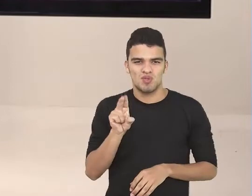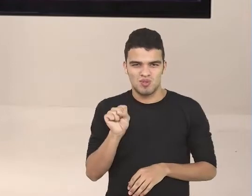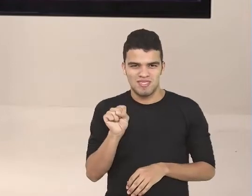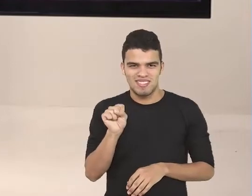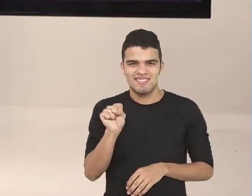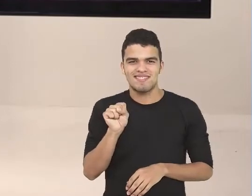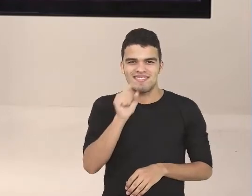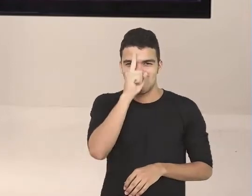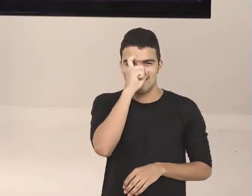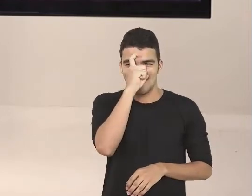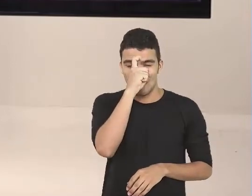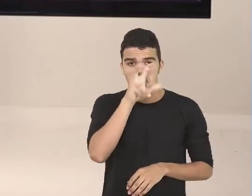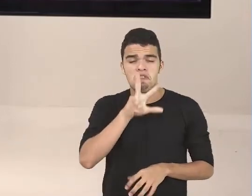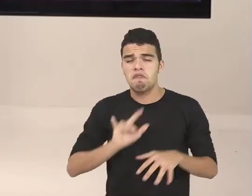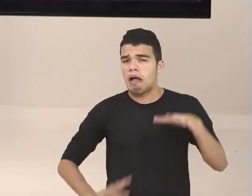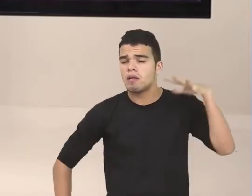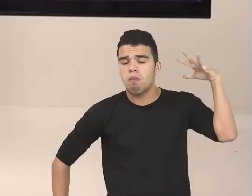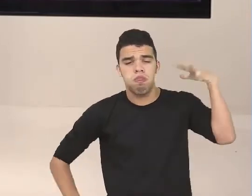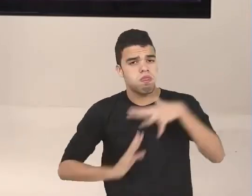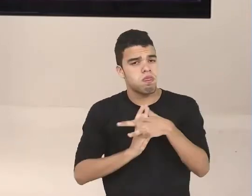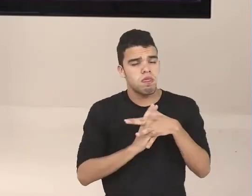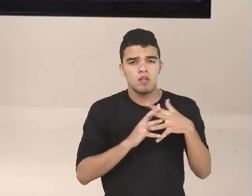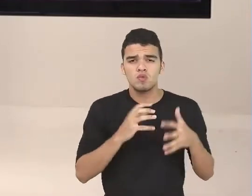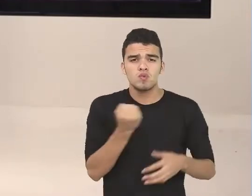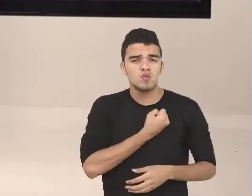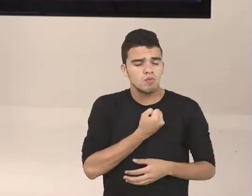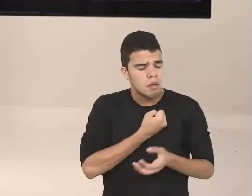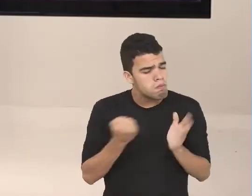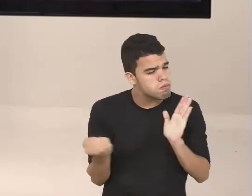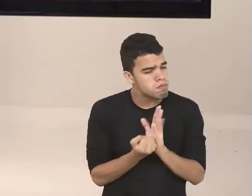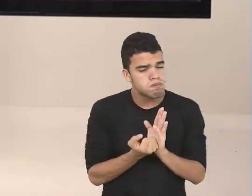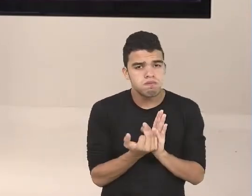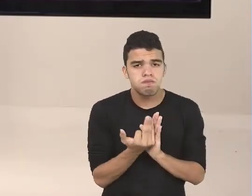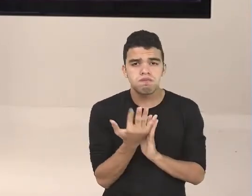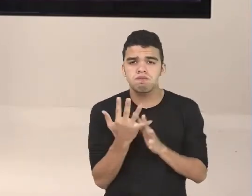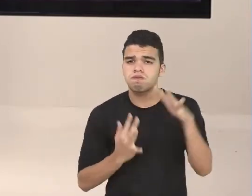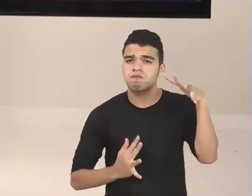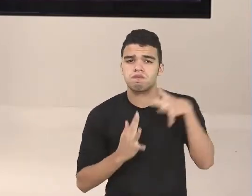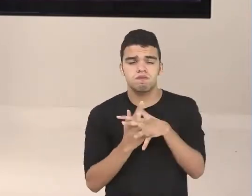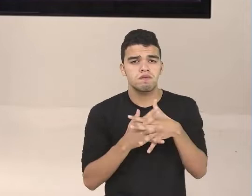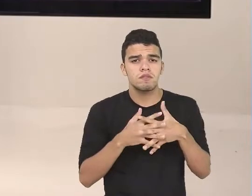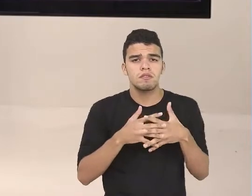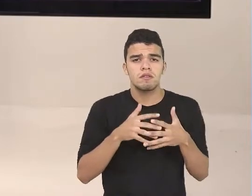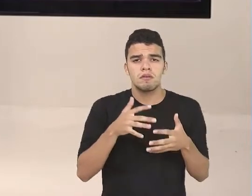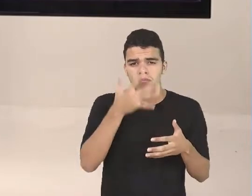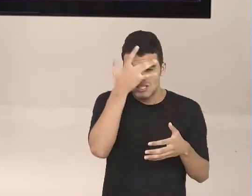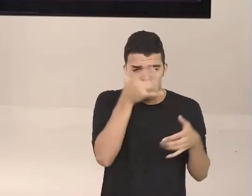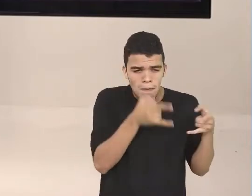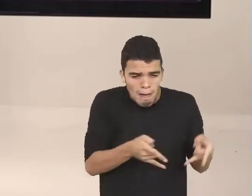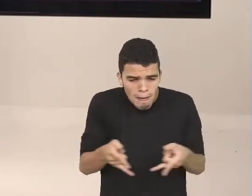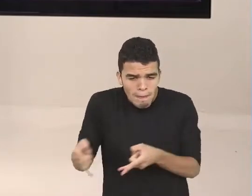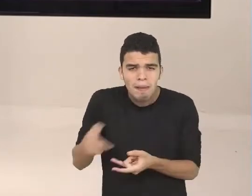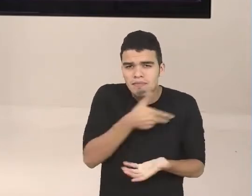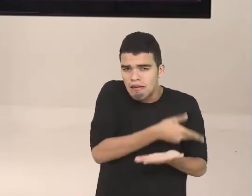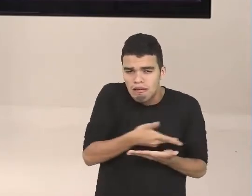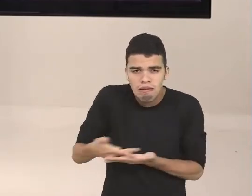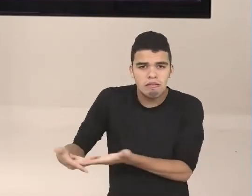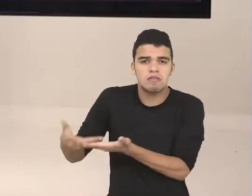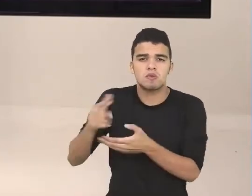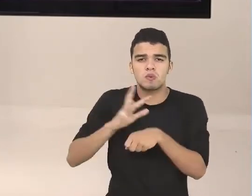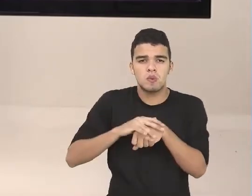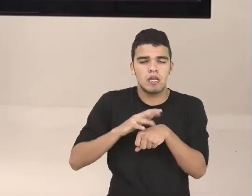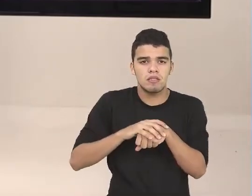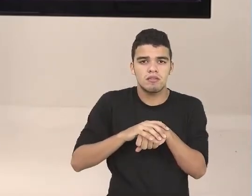ele vai colapsar, a gente não vai dar conta de ter tantos doentes. Imaginem só, um hospital, ele está